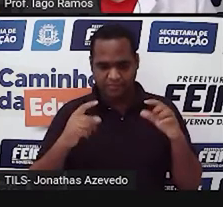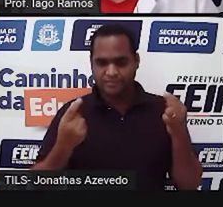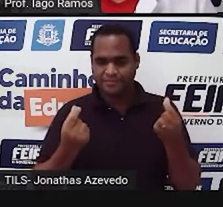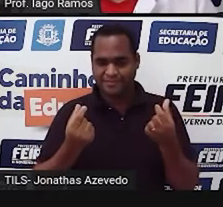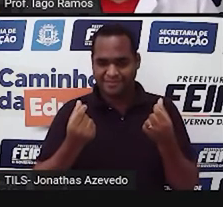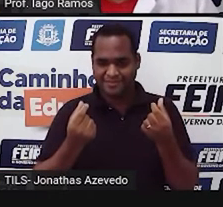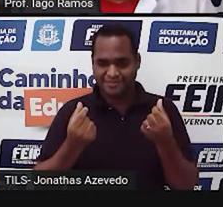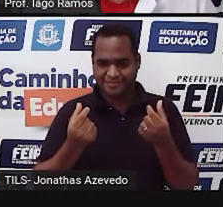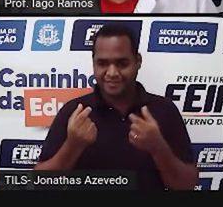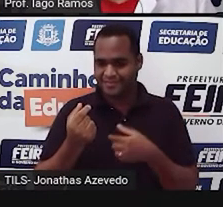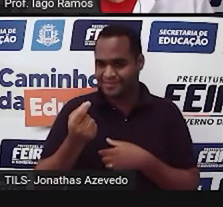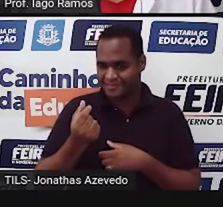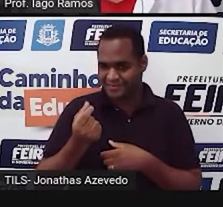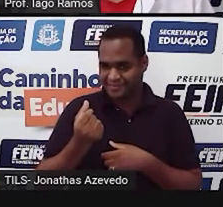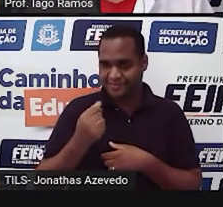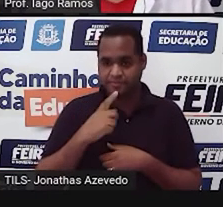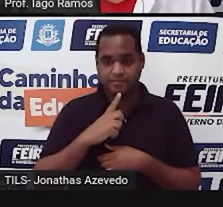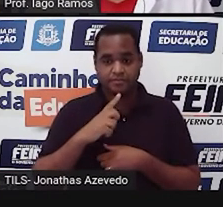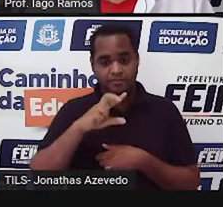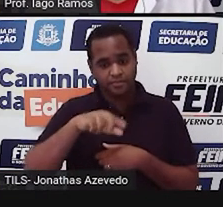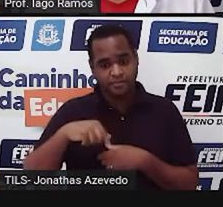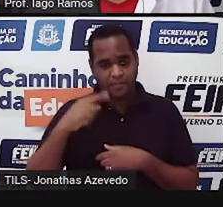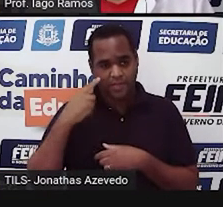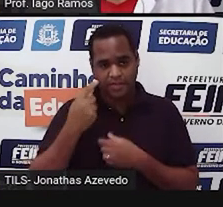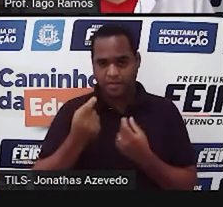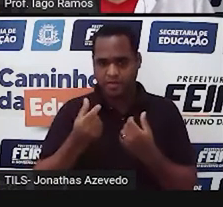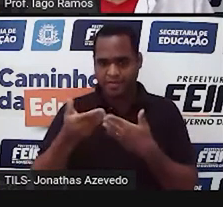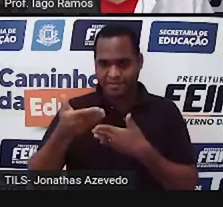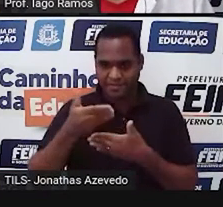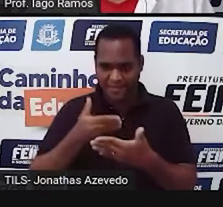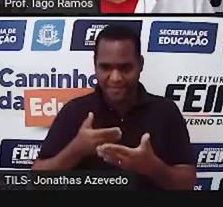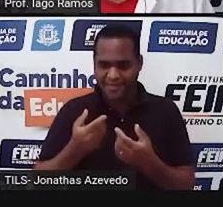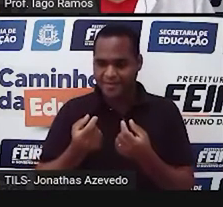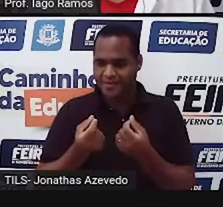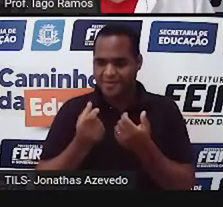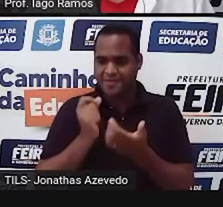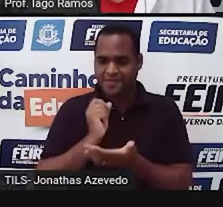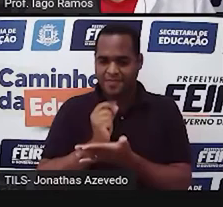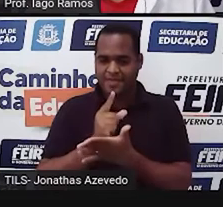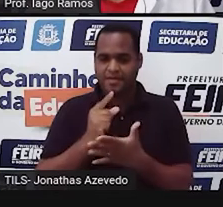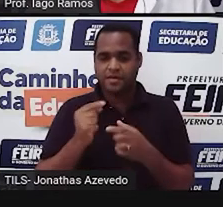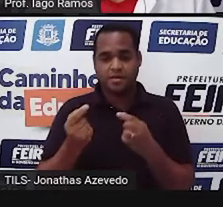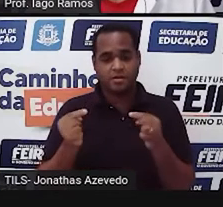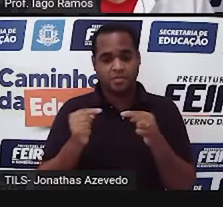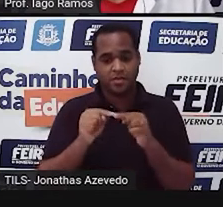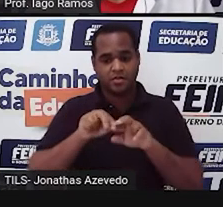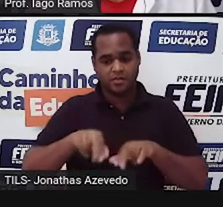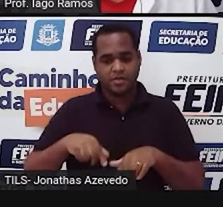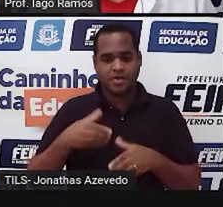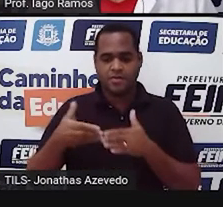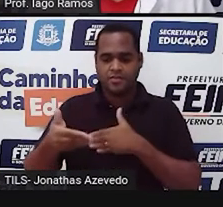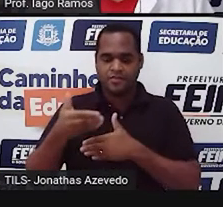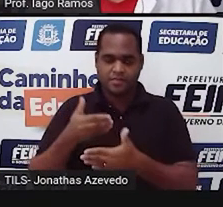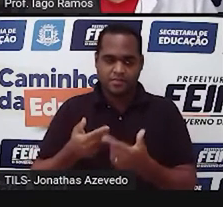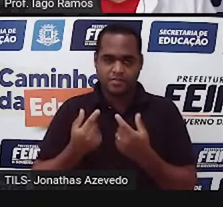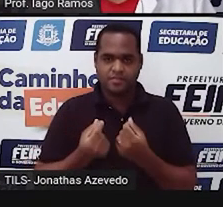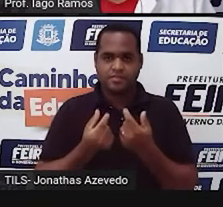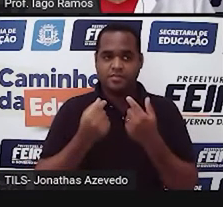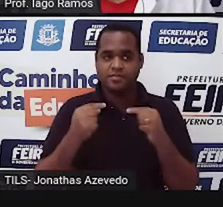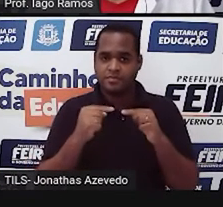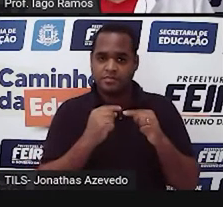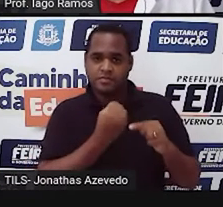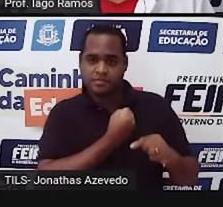porque a maioria né das coisas que envolvem preços de produtos né e como essa situação de dinheiro tem